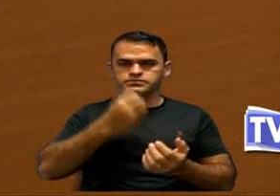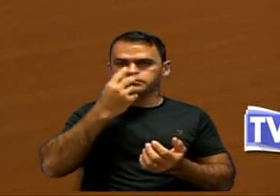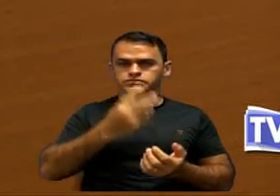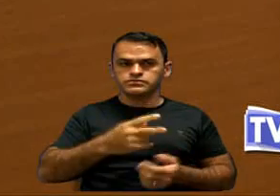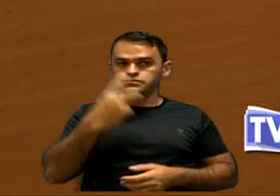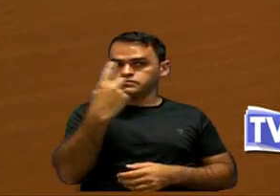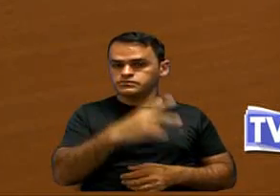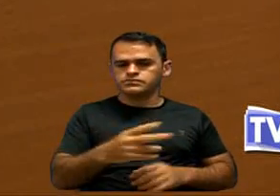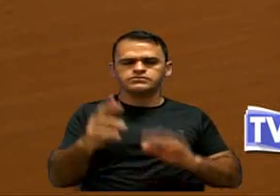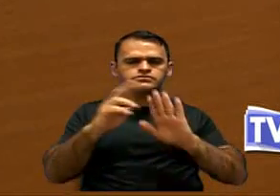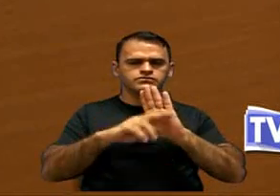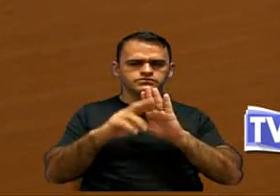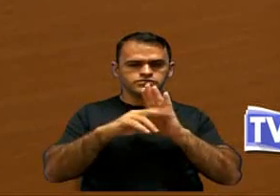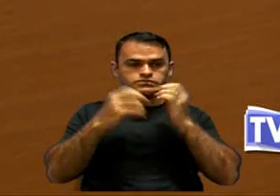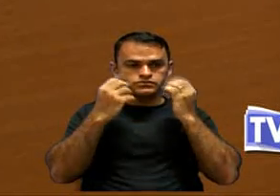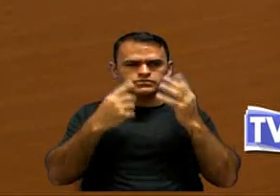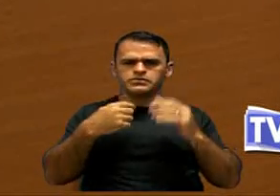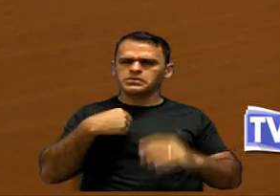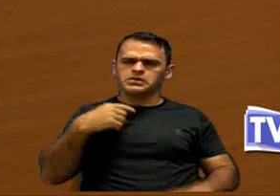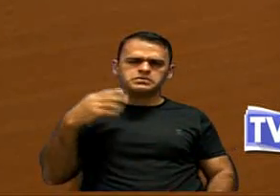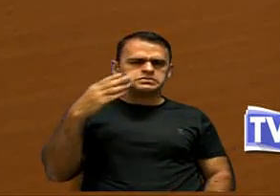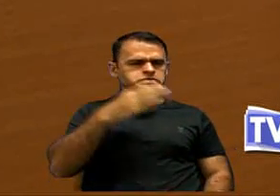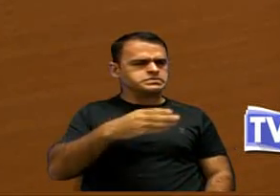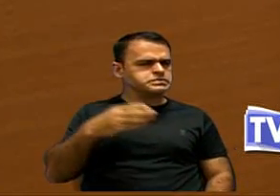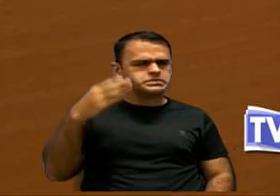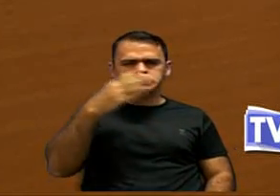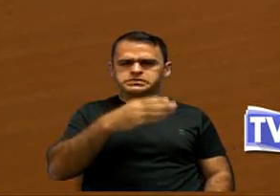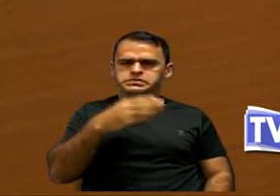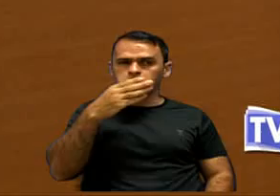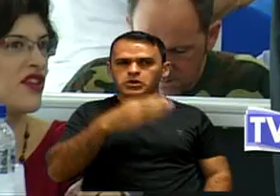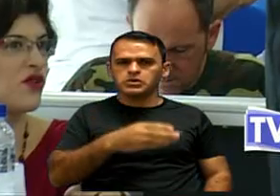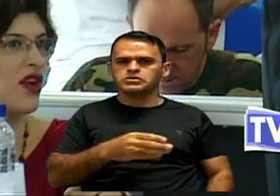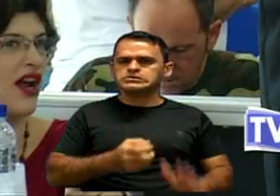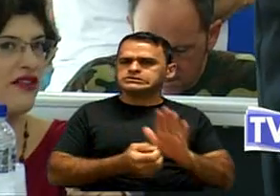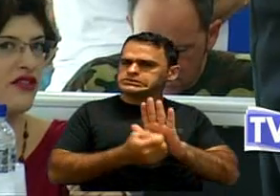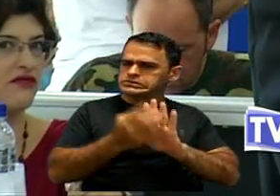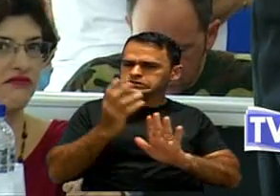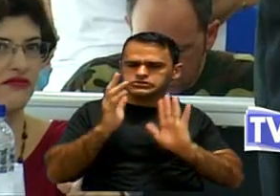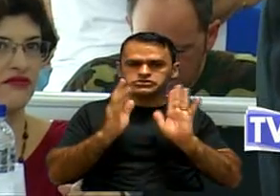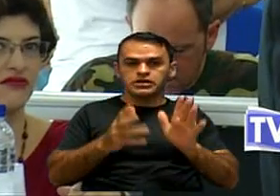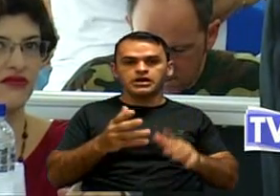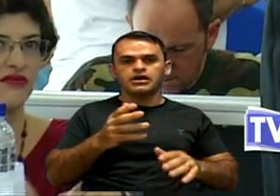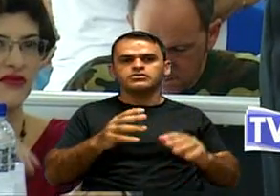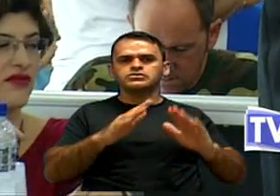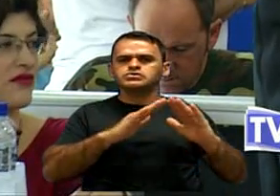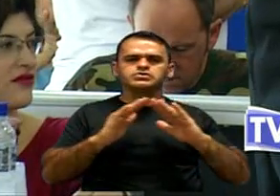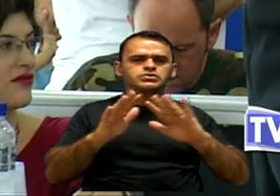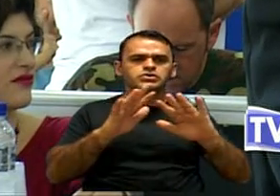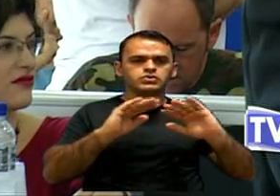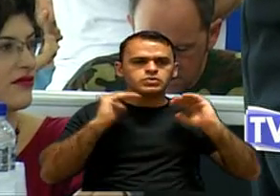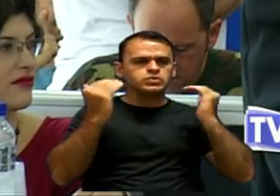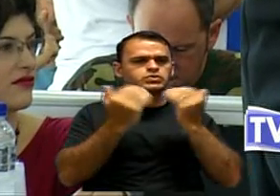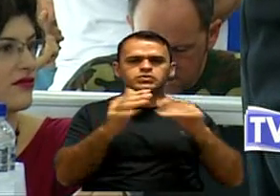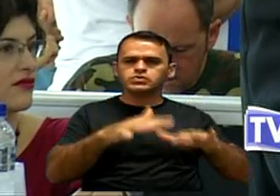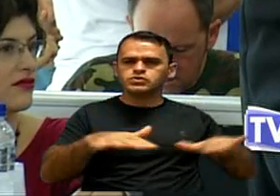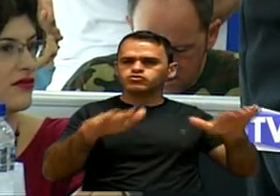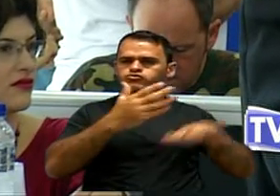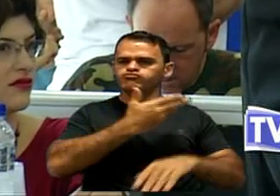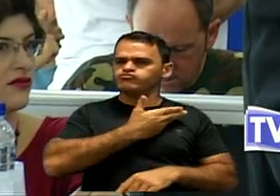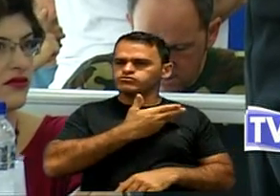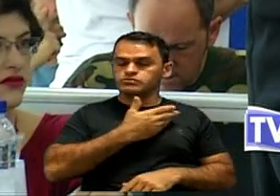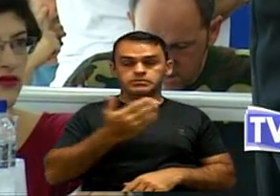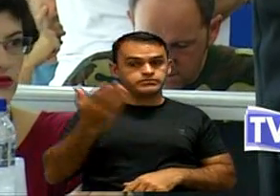desse requerimento. Eu já estive lá várias vezes no bairro de Jacutinga, tenho uma amizade grande com a comunidade, já havia feito esse pedido